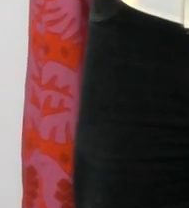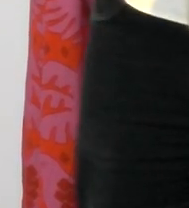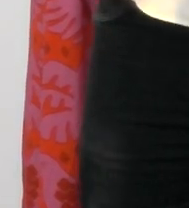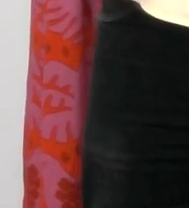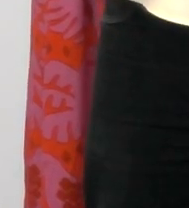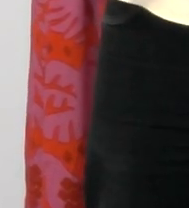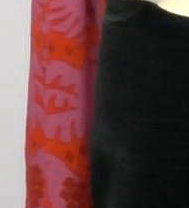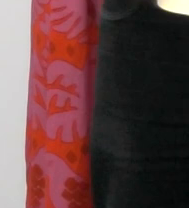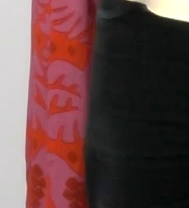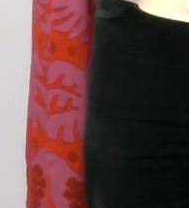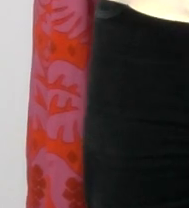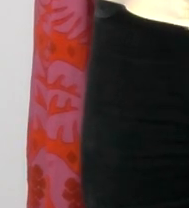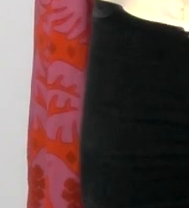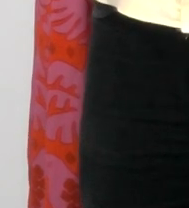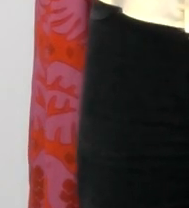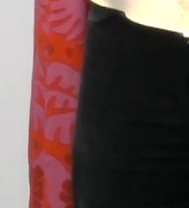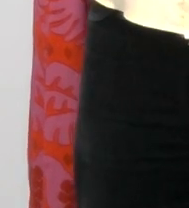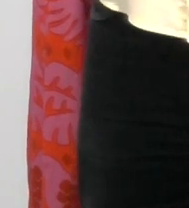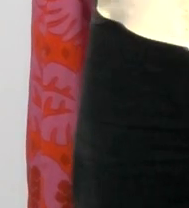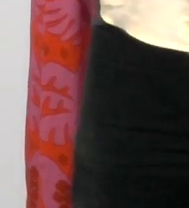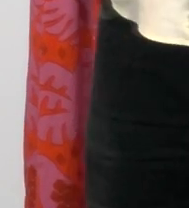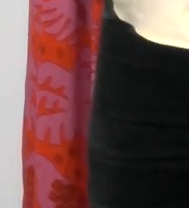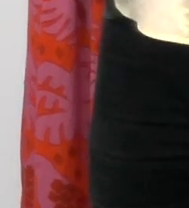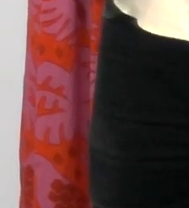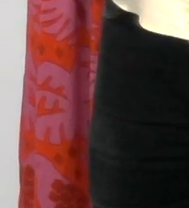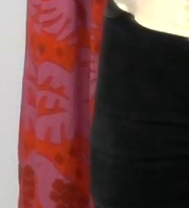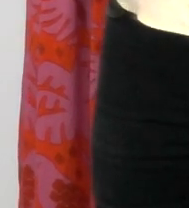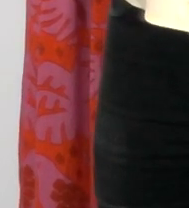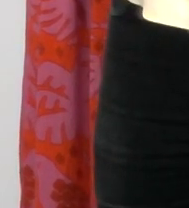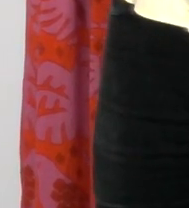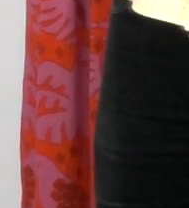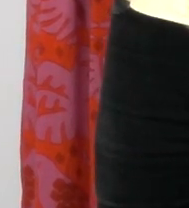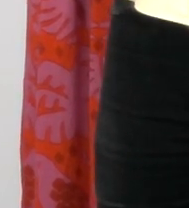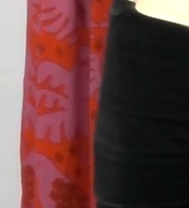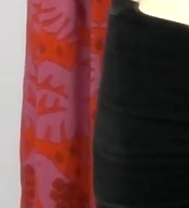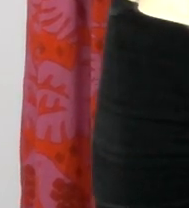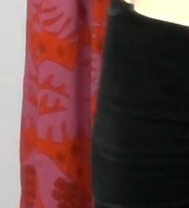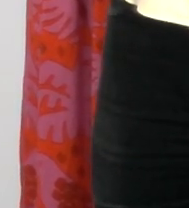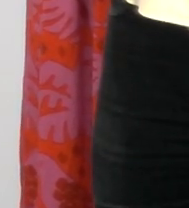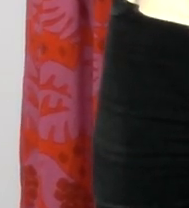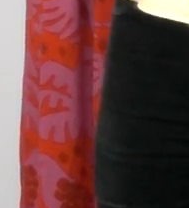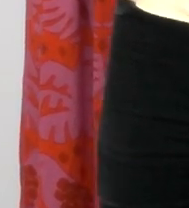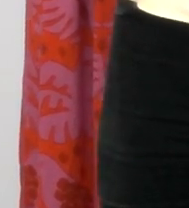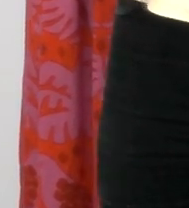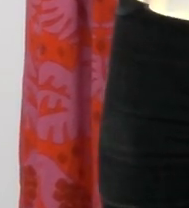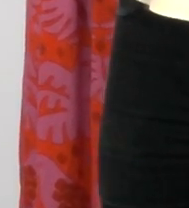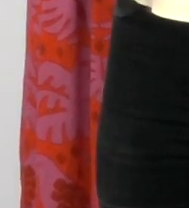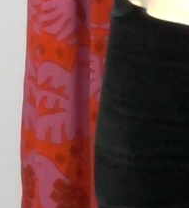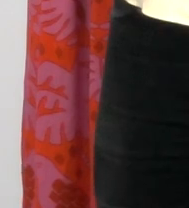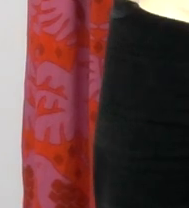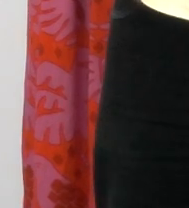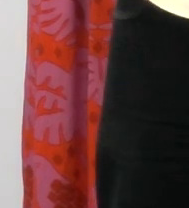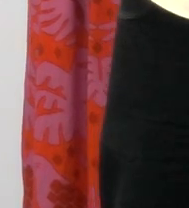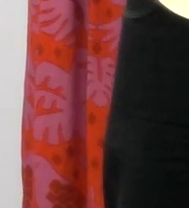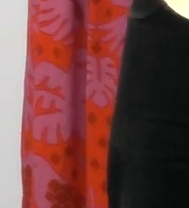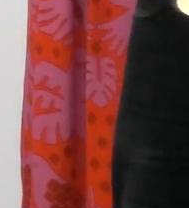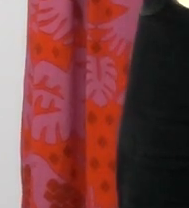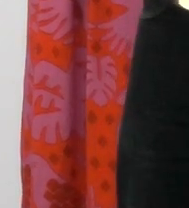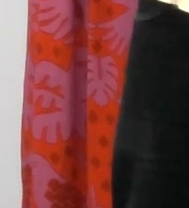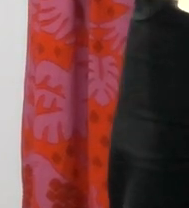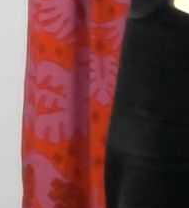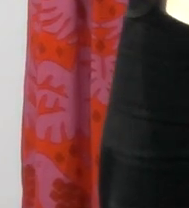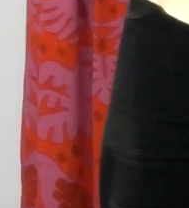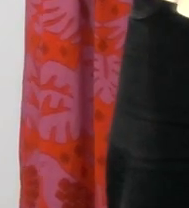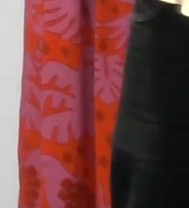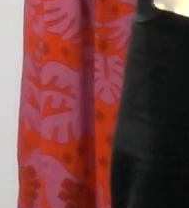falta de conhecimento dos juízes em entender e saber o que é o autismo não são números não é se fão e como já